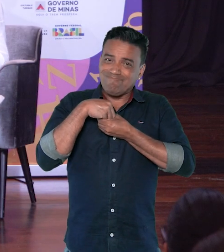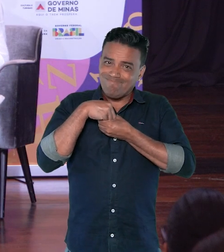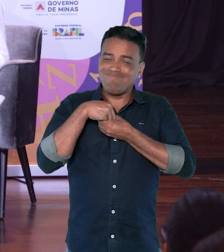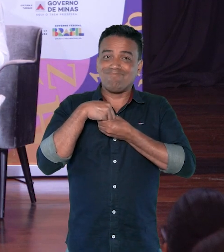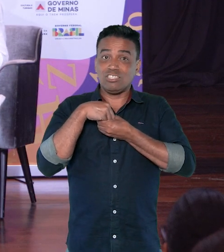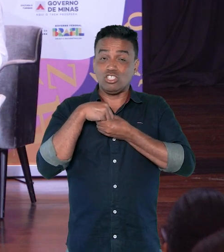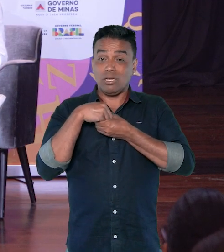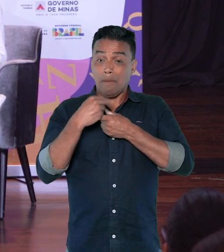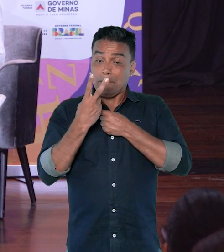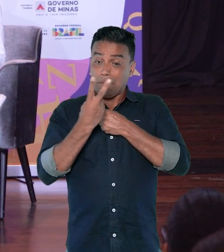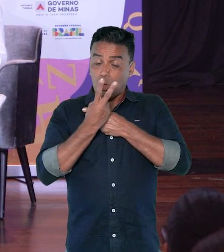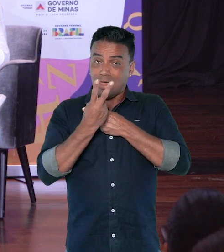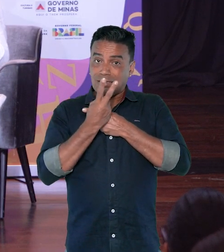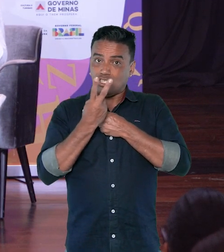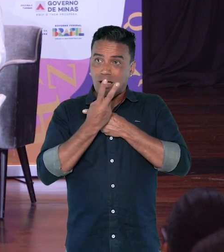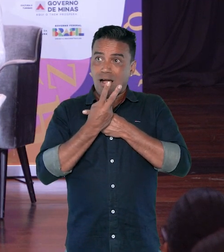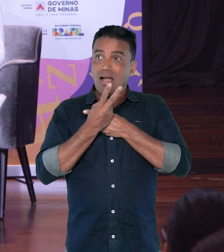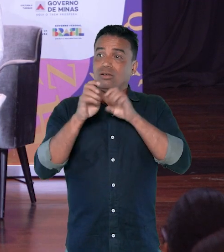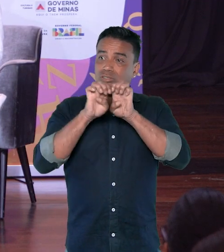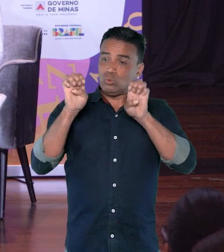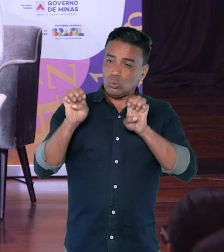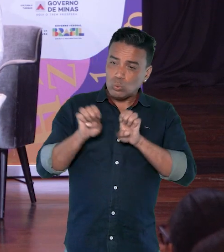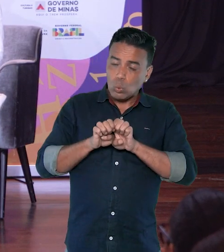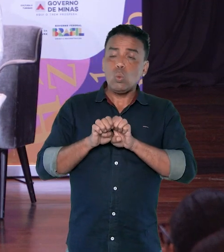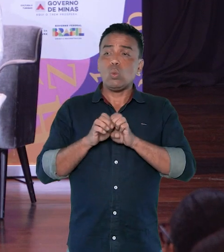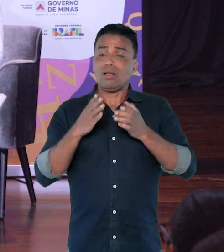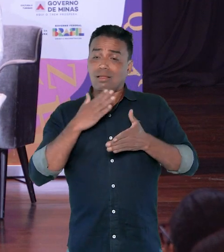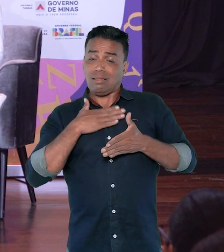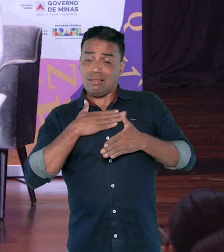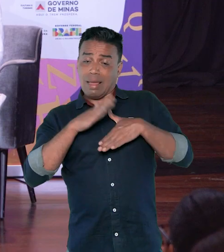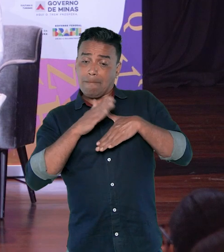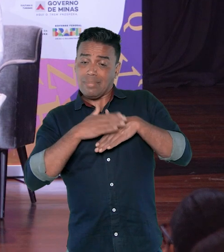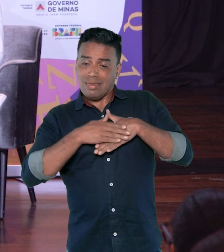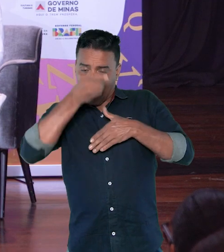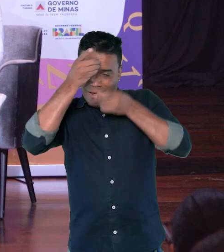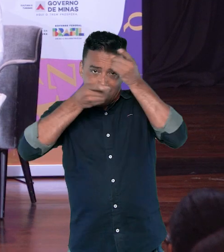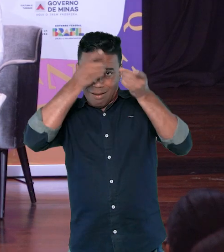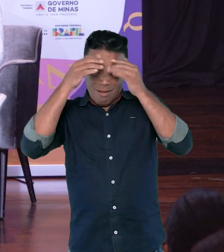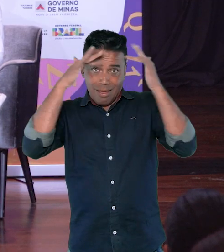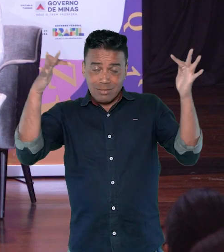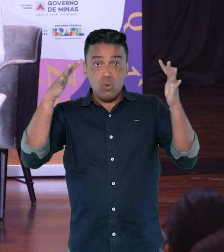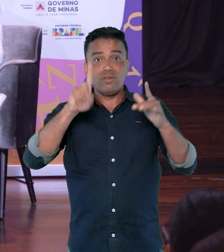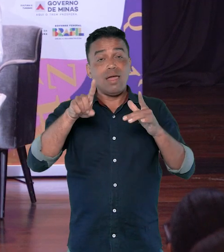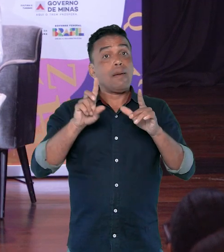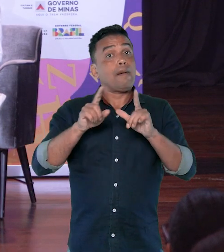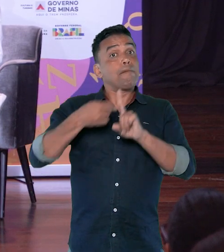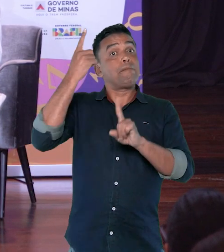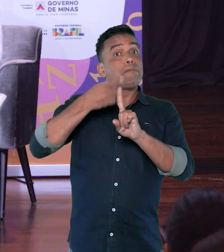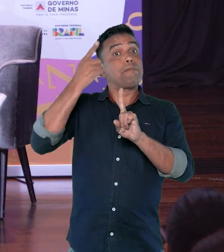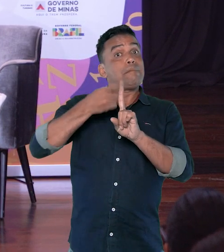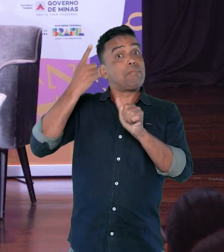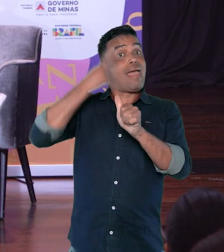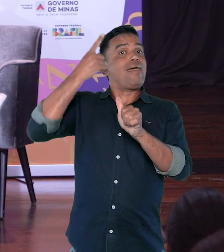de proteger o meu projeto estético, o meu projeto criativo, que, em primeiro lugar, é formar leitores, né? E por isso eu uso